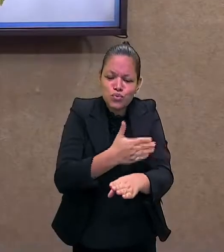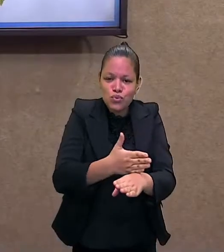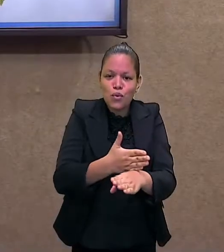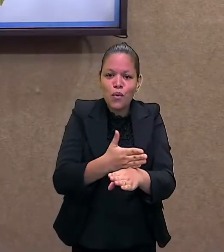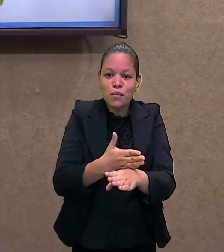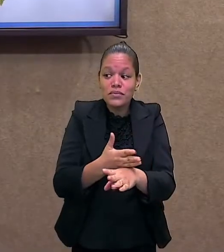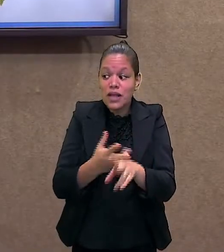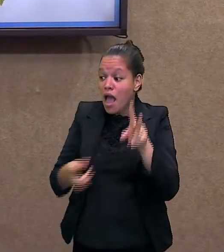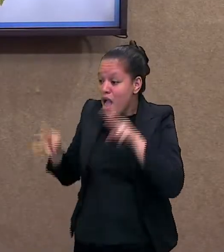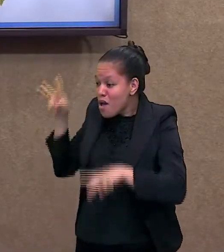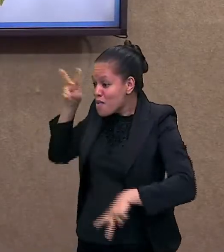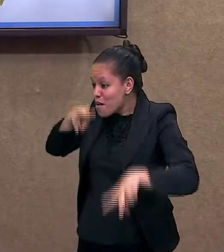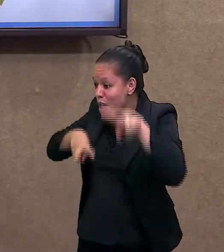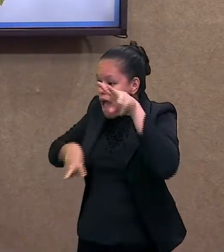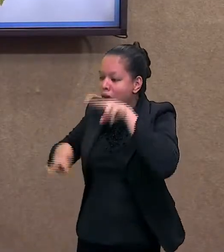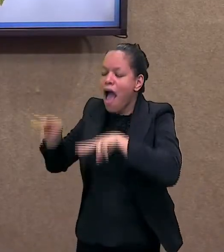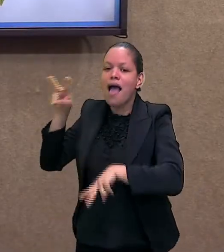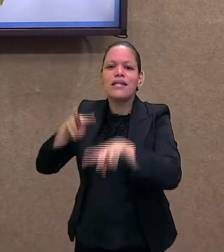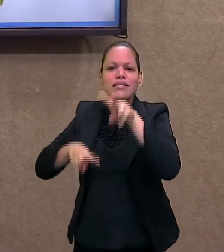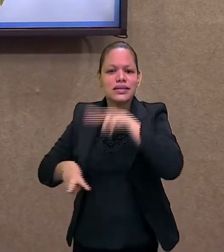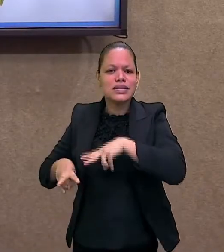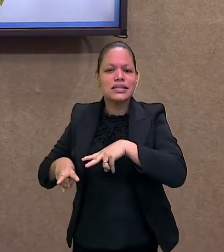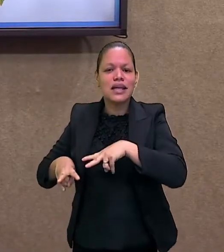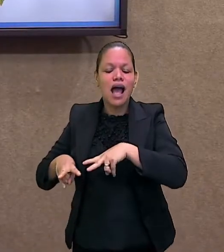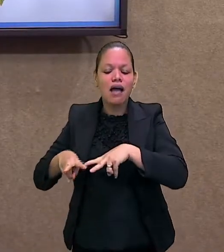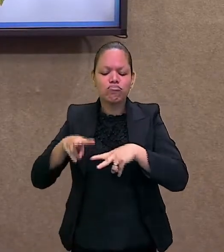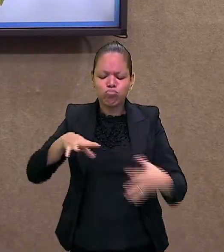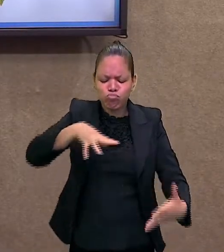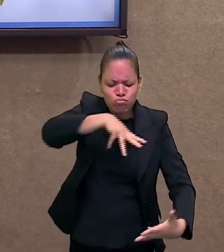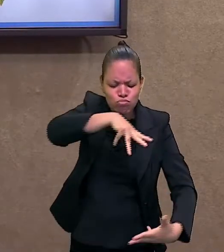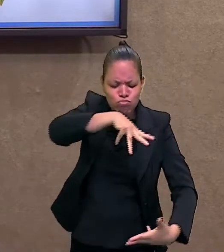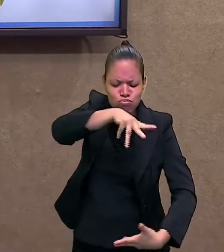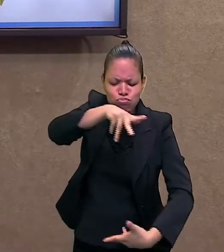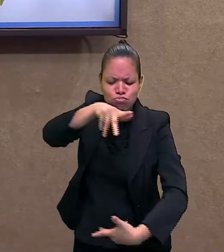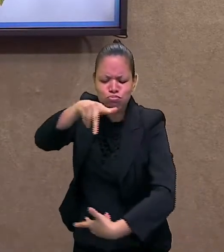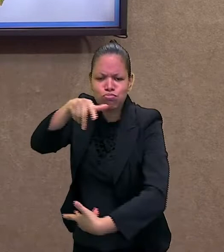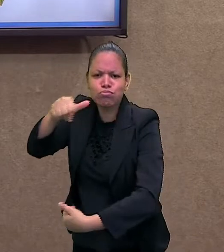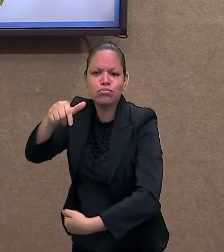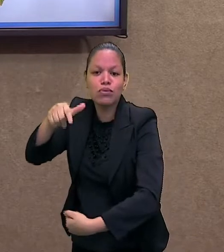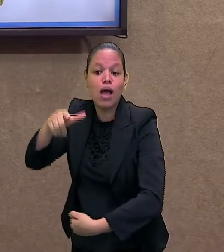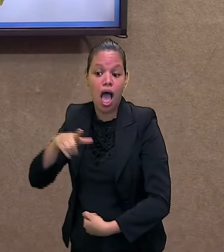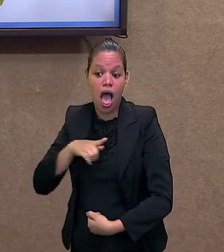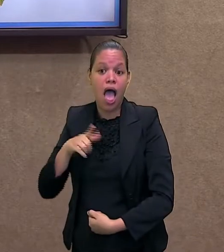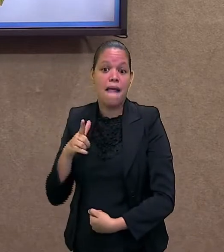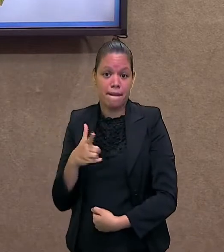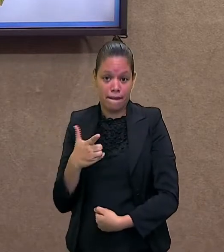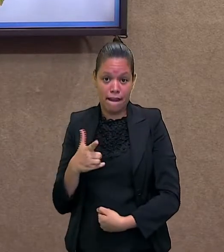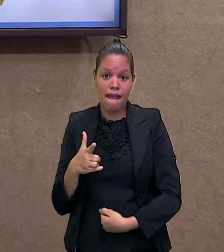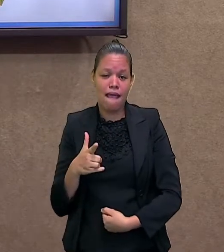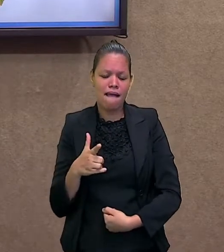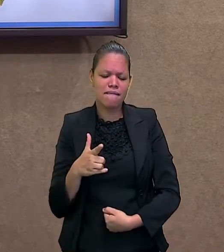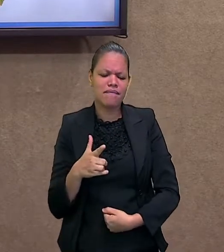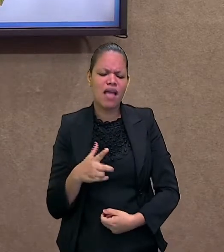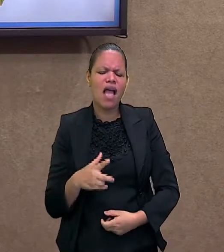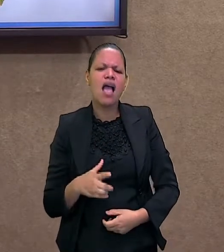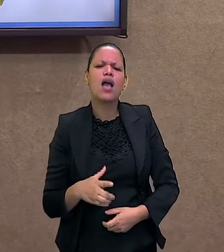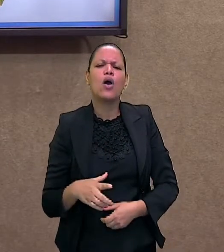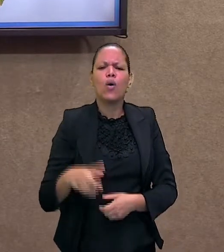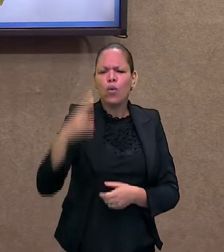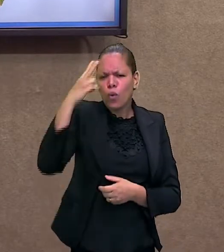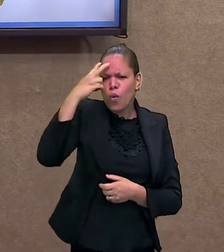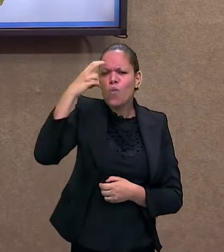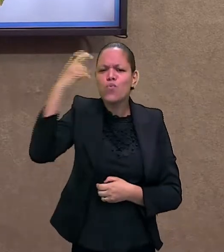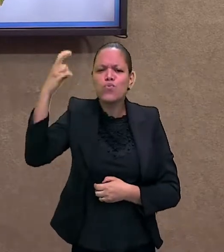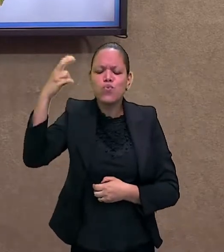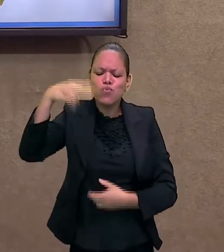analisar. Então, independente ou não se a globalização veio, algumas culturas locais ainda permanecem com essas danças